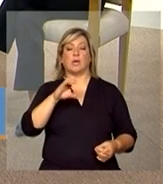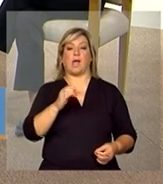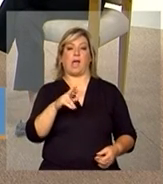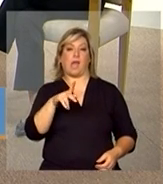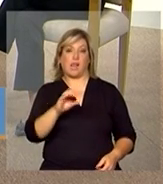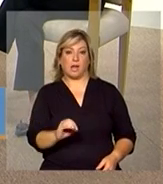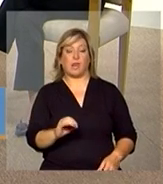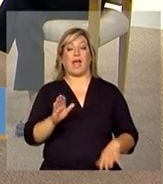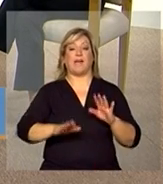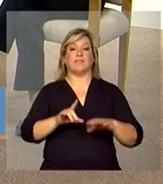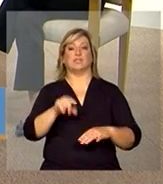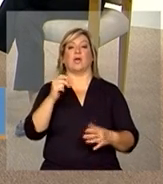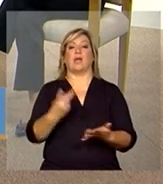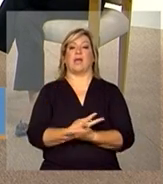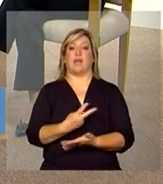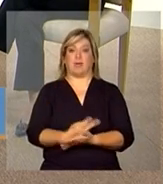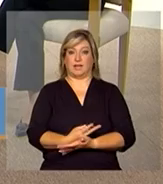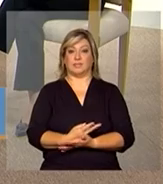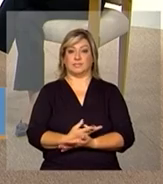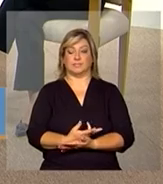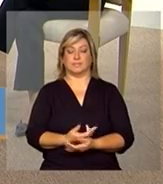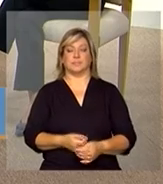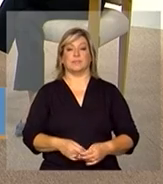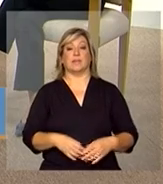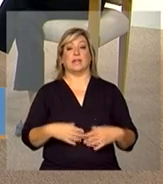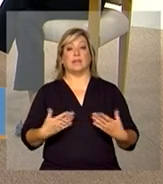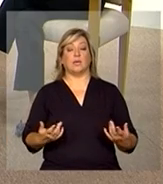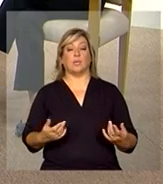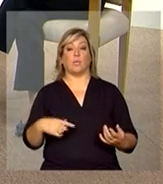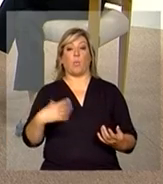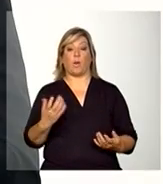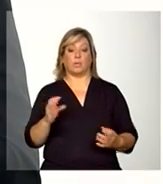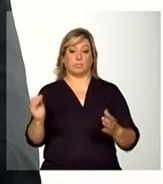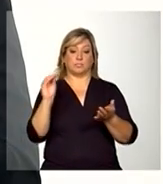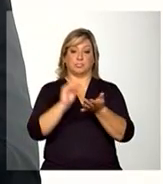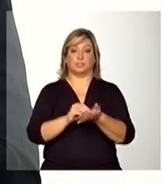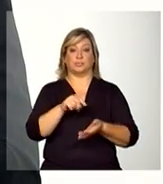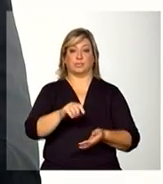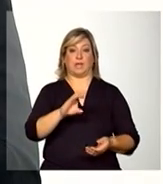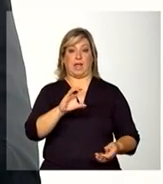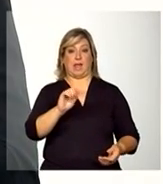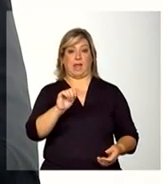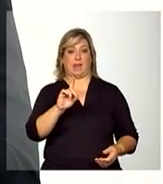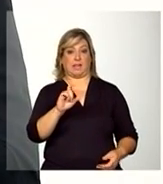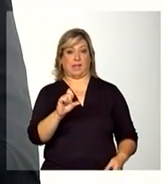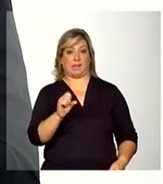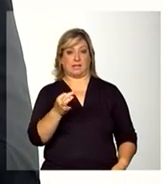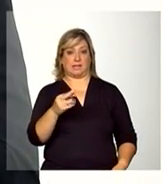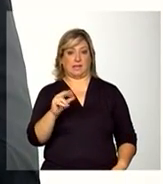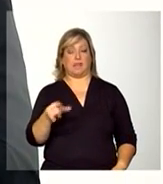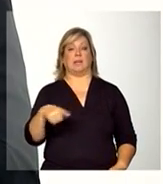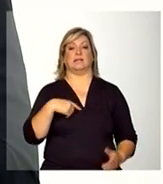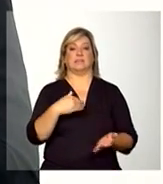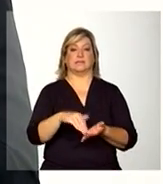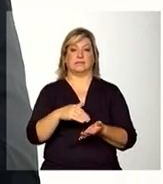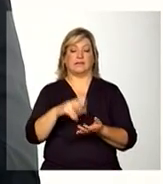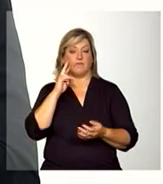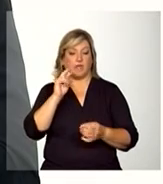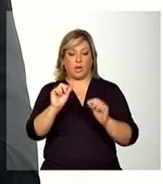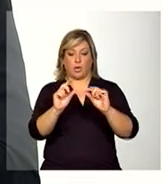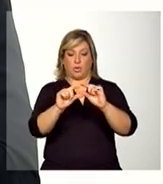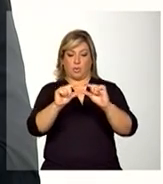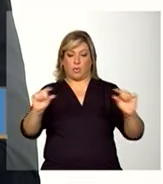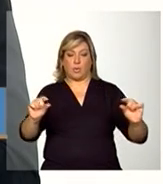escolhida incorretamente e ao e cadastrar o secretário e as pessoas que possuem mandato existe um campinho lá possuem mandato